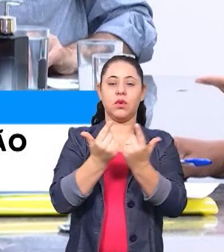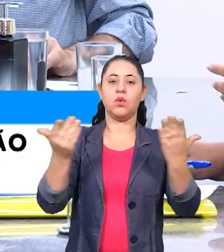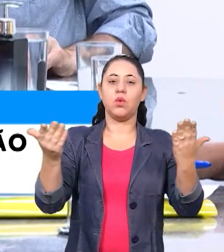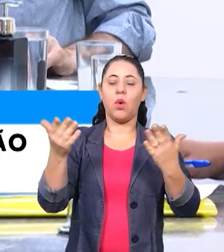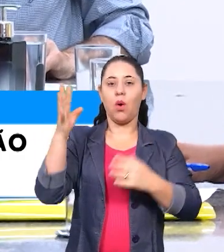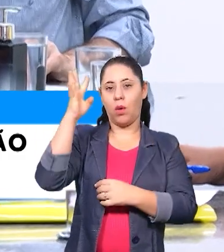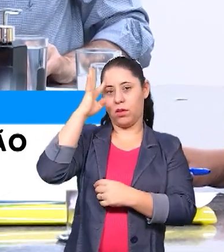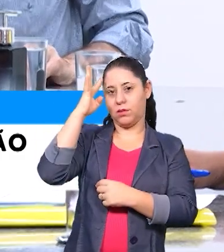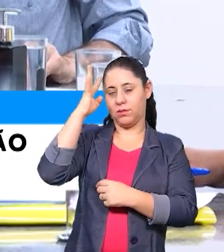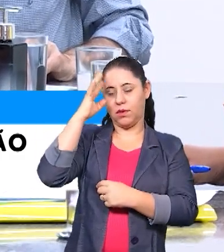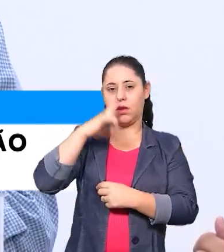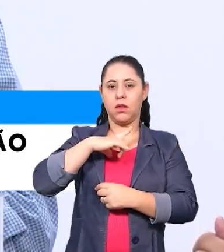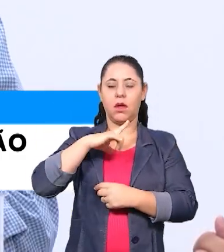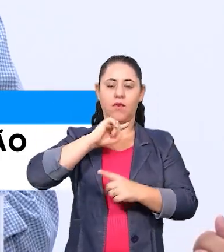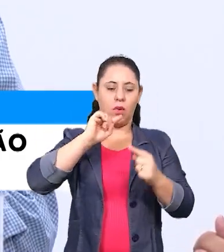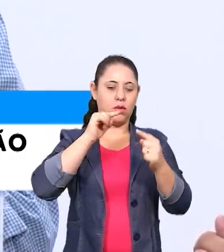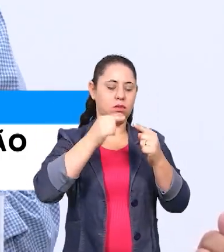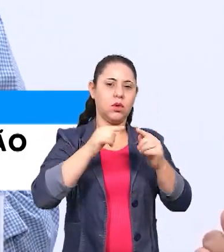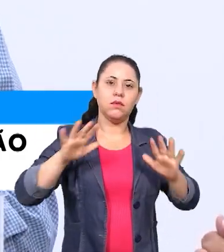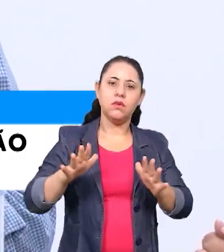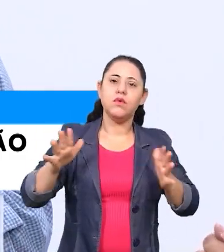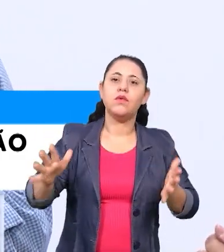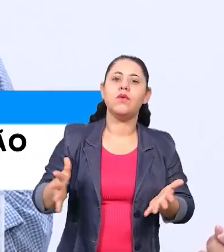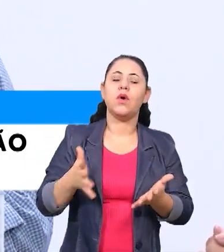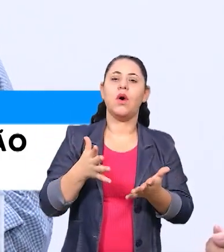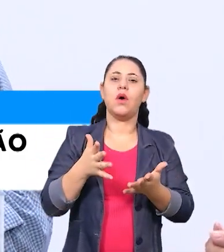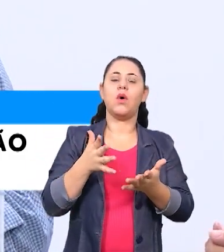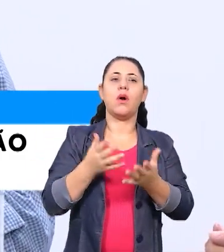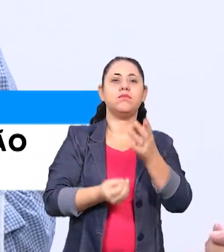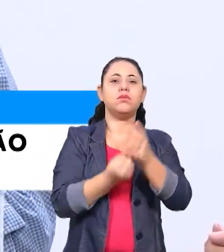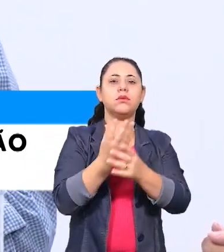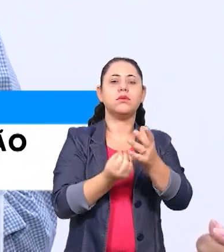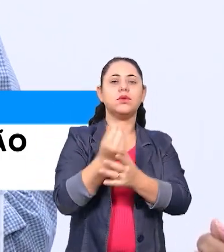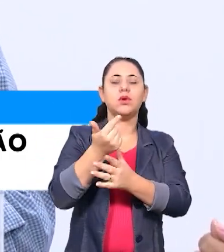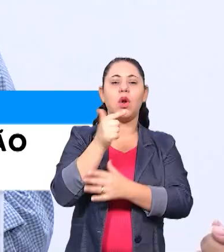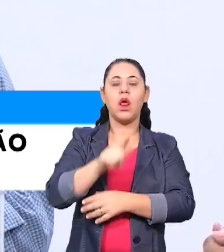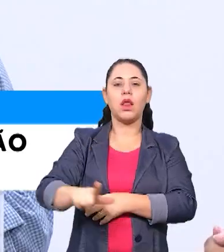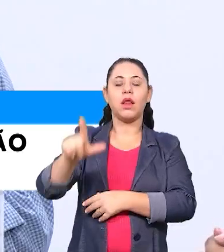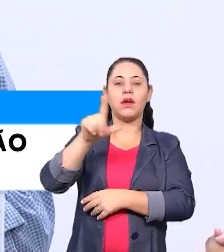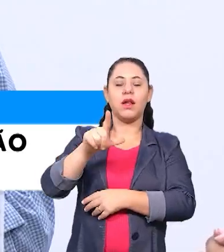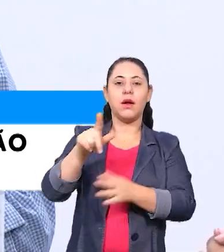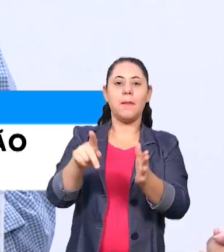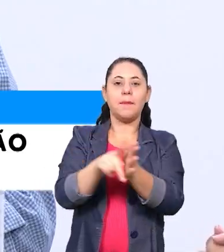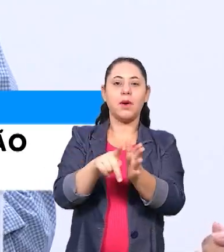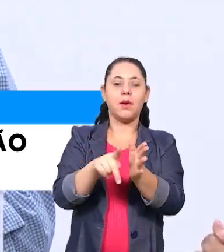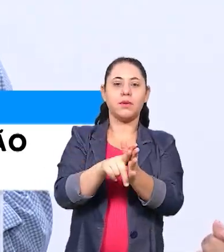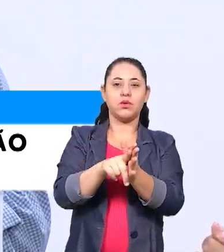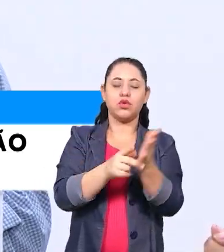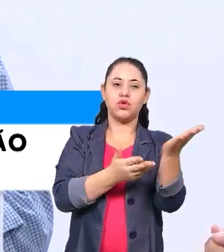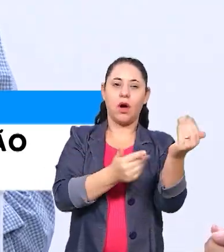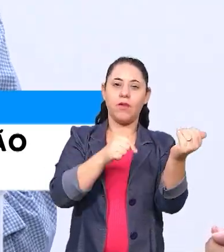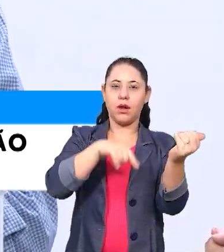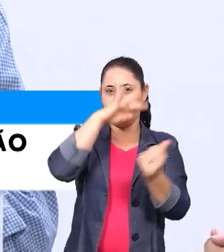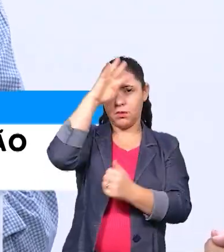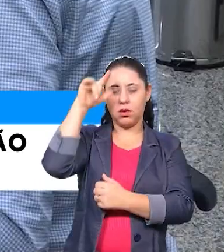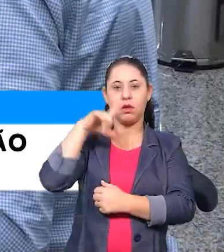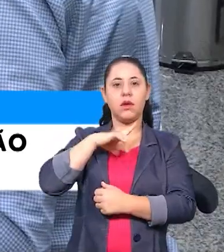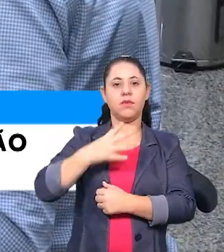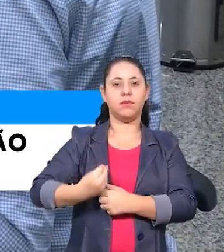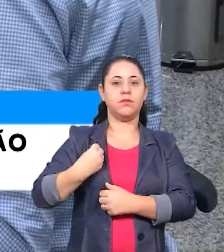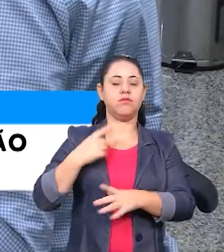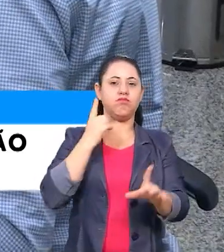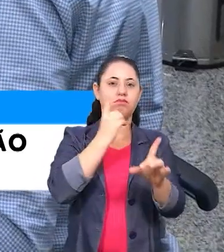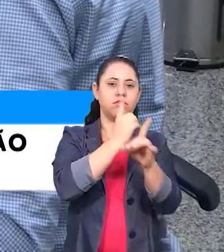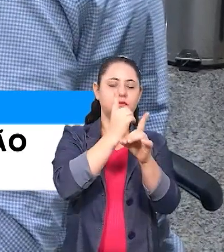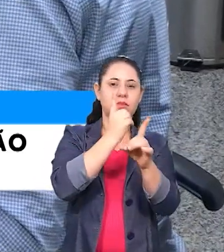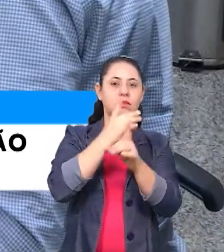nesta quarta-feira teve por objetivo fomentar a produção literária infanto-juvenil em Mato Grosso do Sul. Estiveram presentes